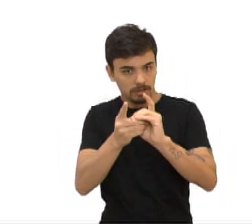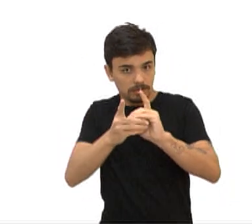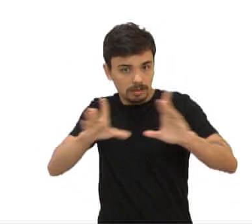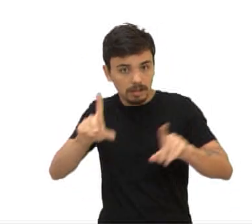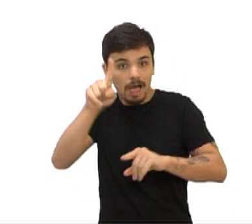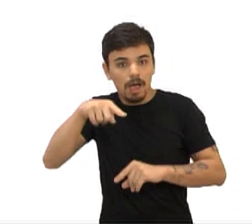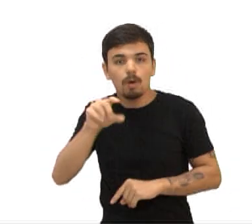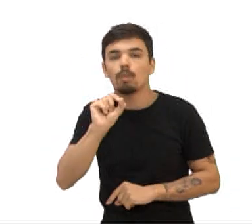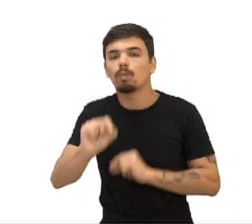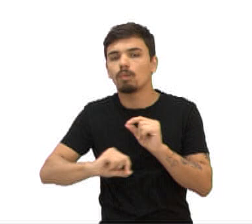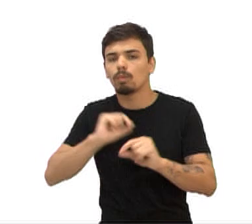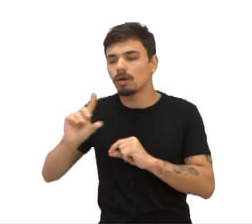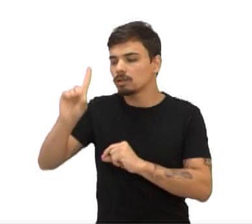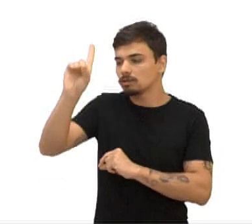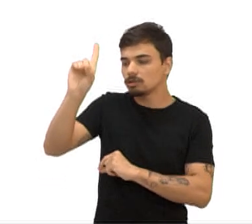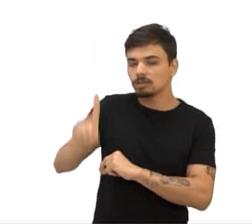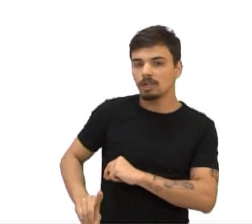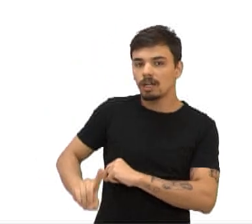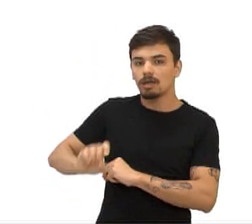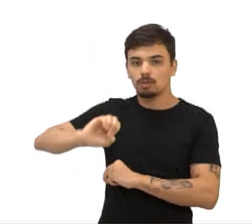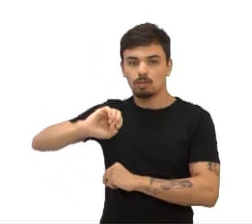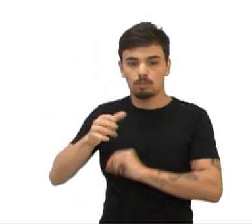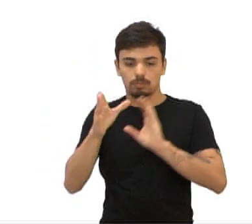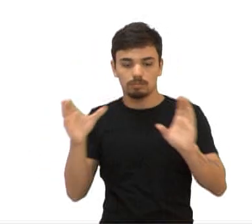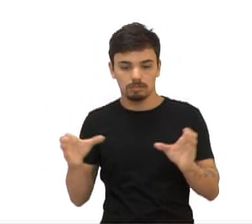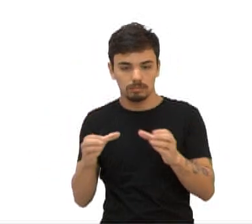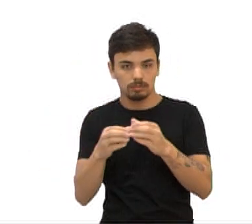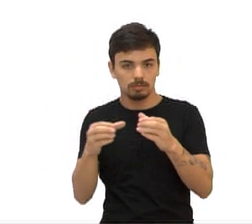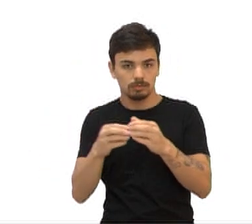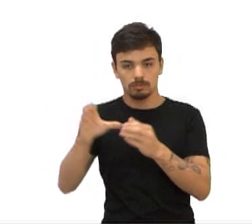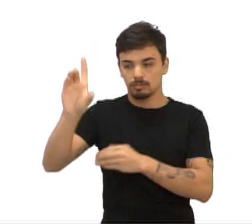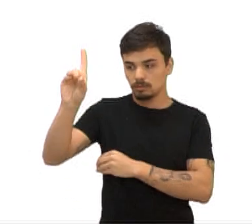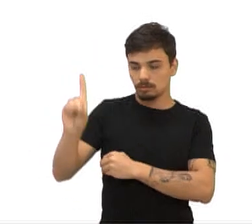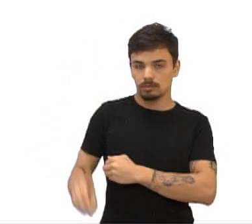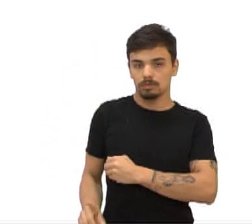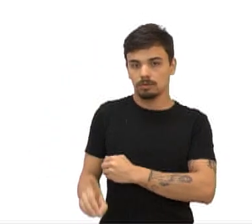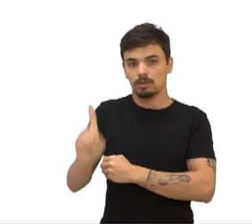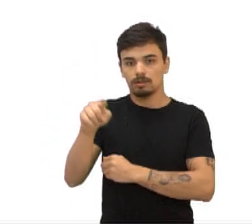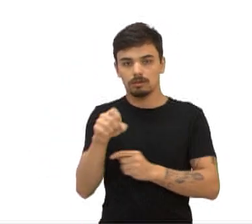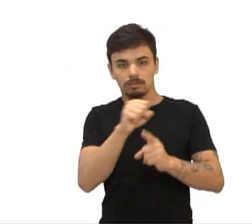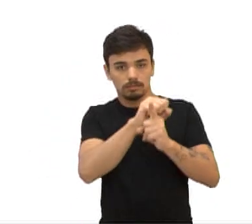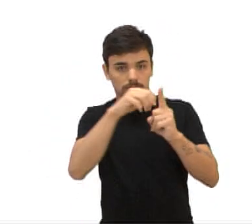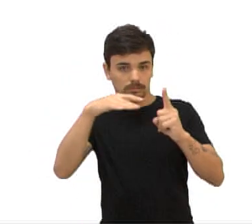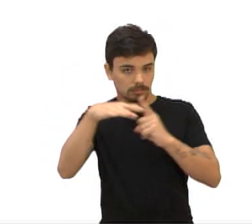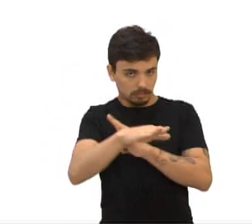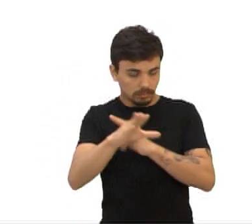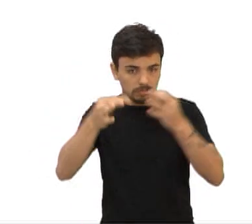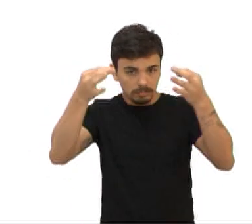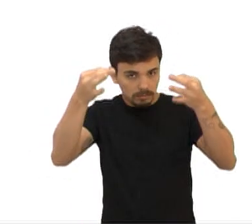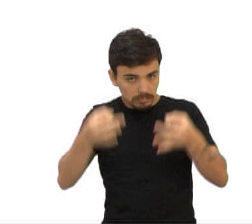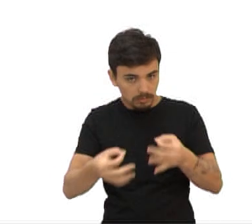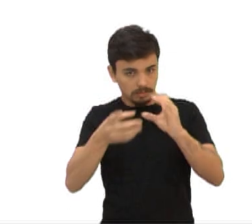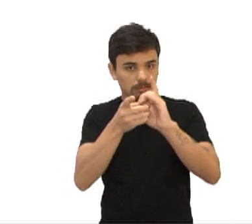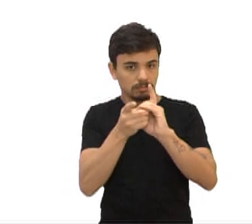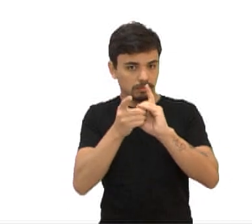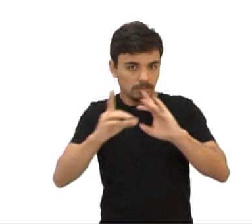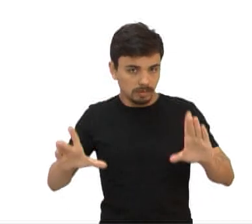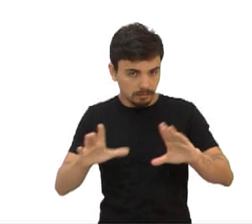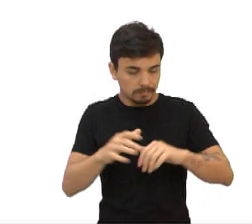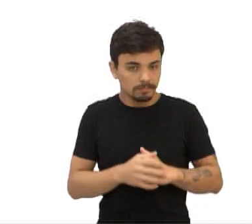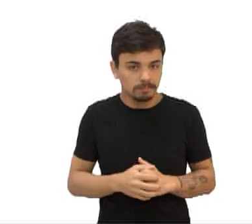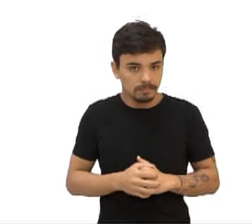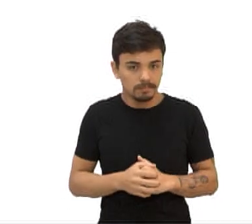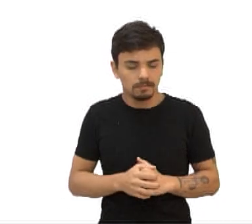direito, ou são os direitos. Um conjunto de direitos é o que faz com que uma sociedade seja efetivamente democrática.